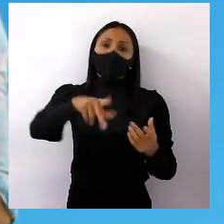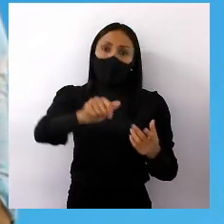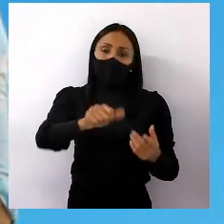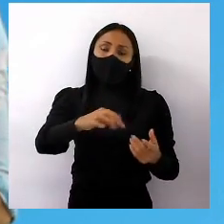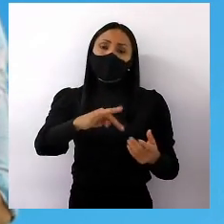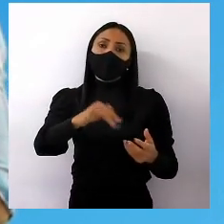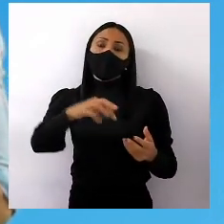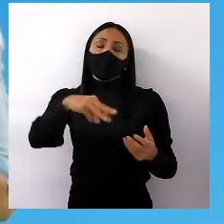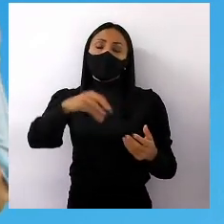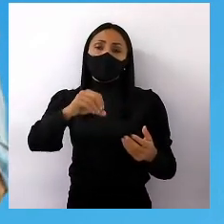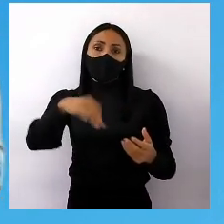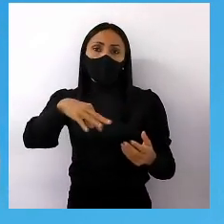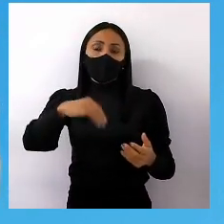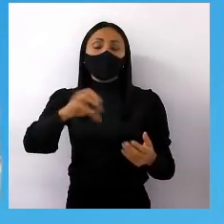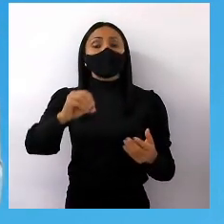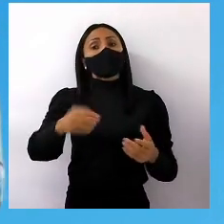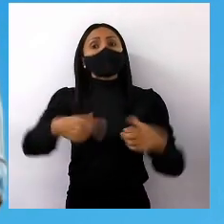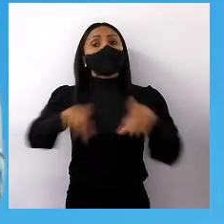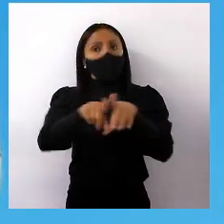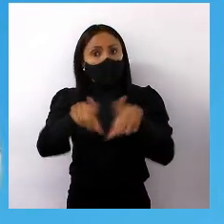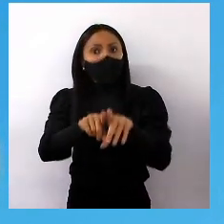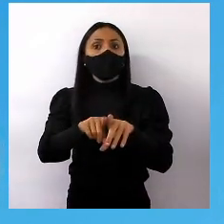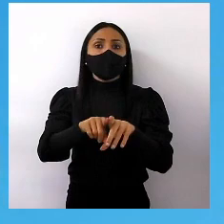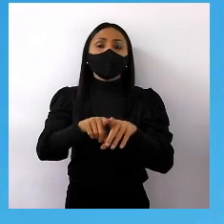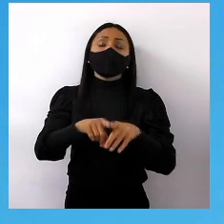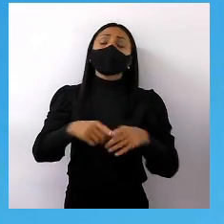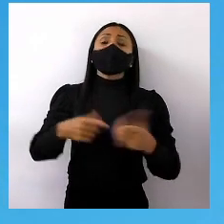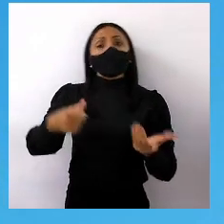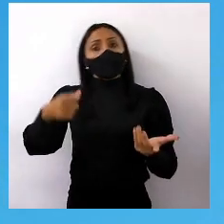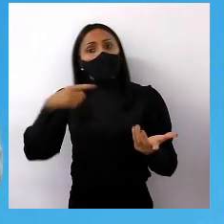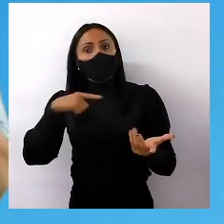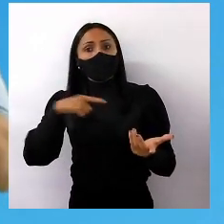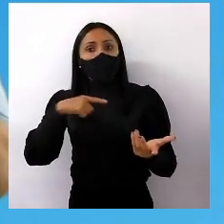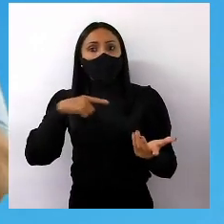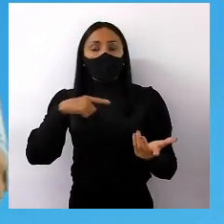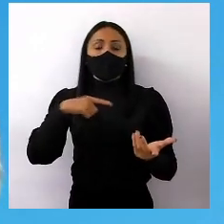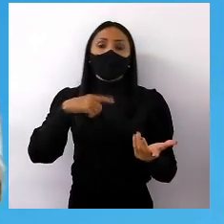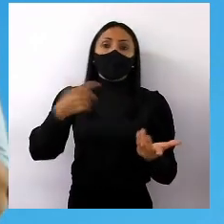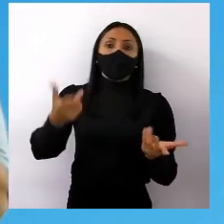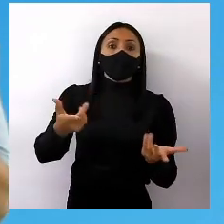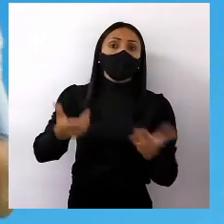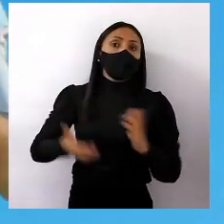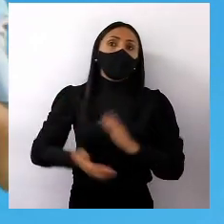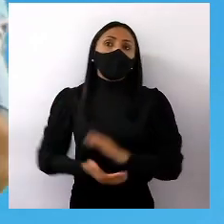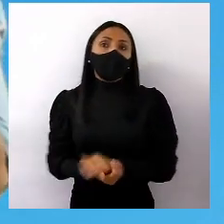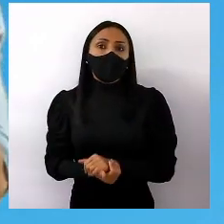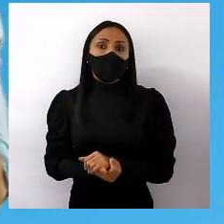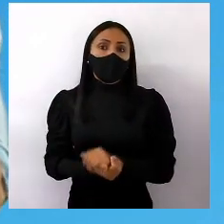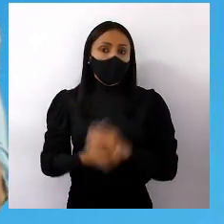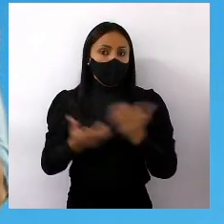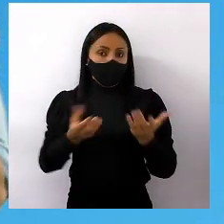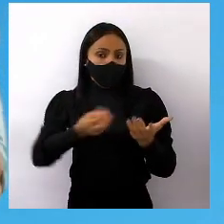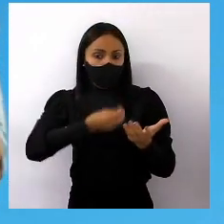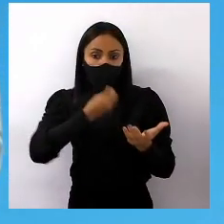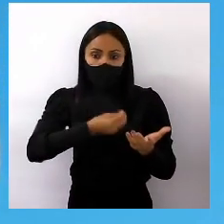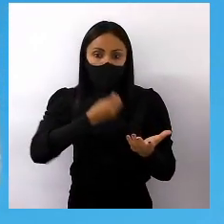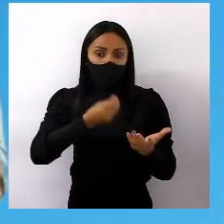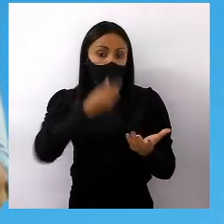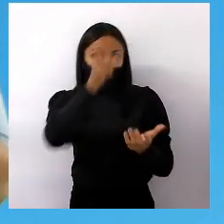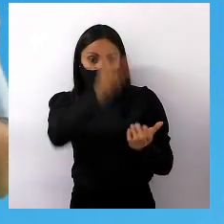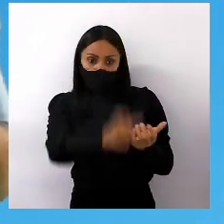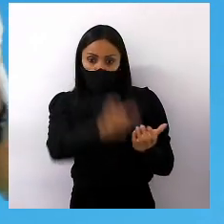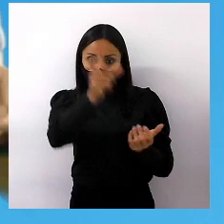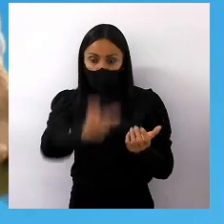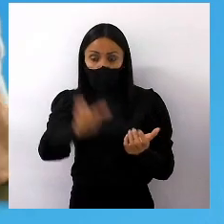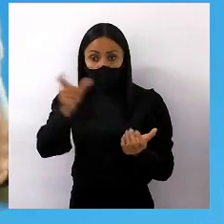nosso, né? Ou seja, patrimônio imaterial. Assim como tem patrimônios, né, no caso, patrimônio vivo, né? Ou seja, pessoas